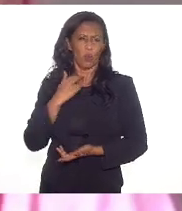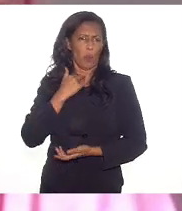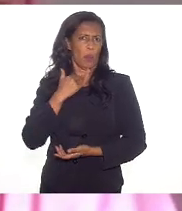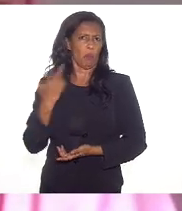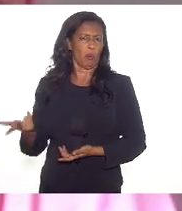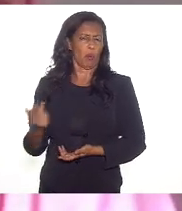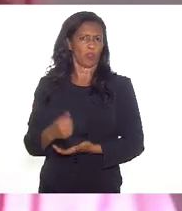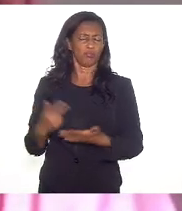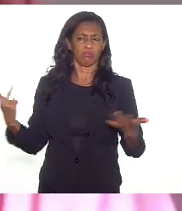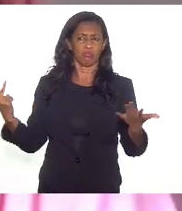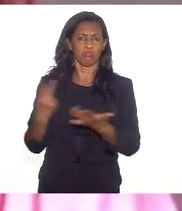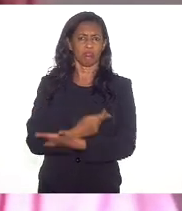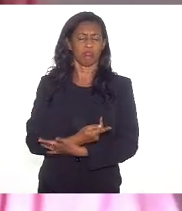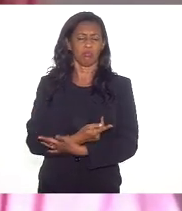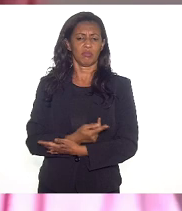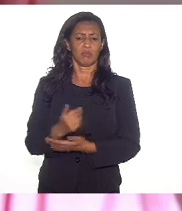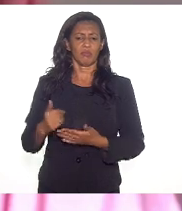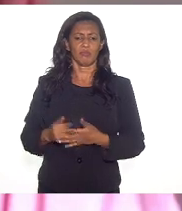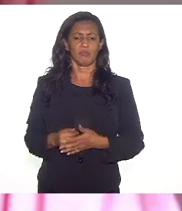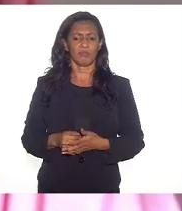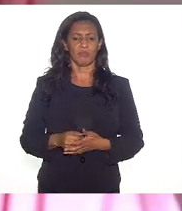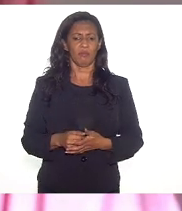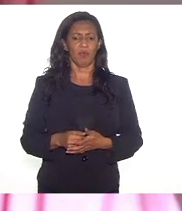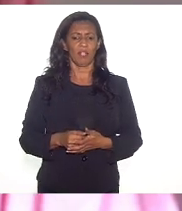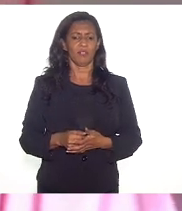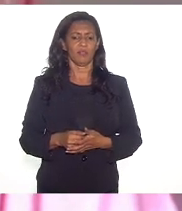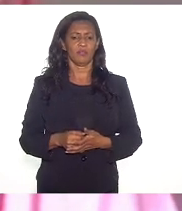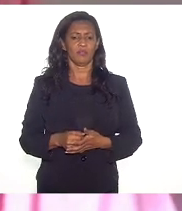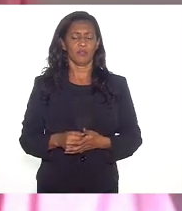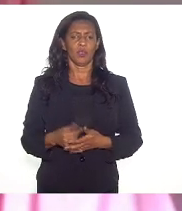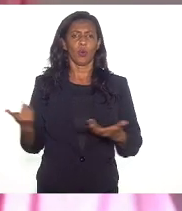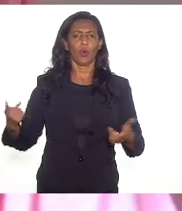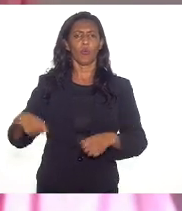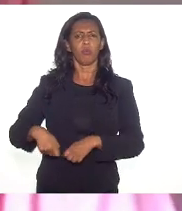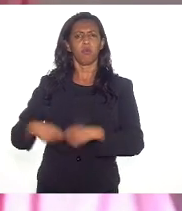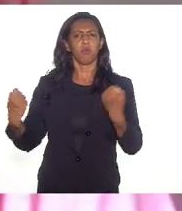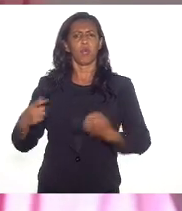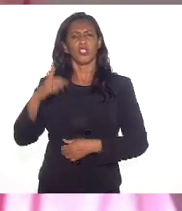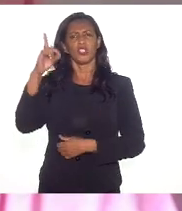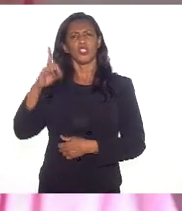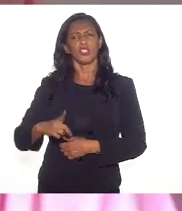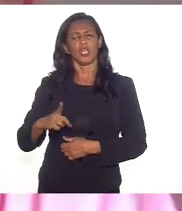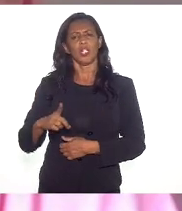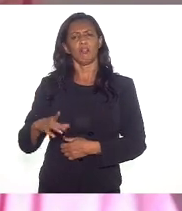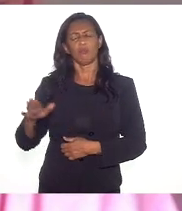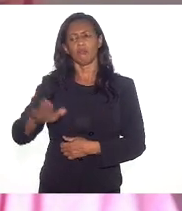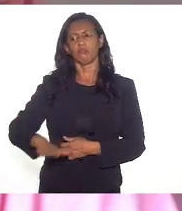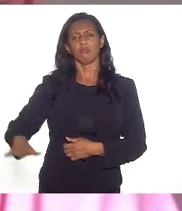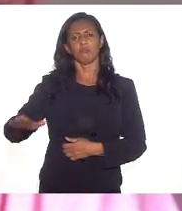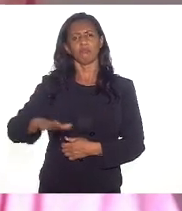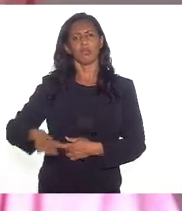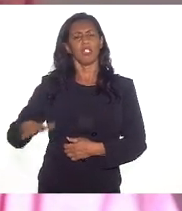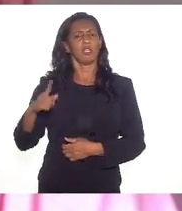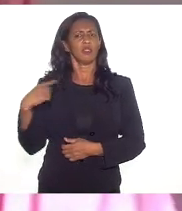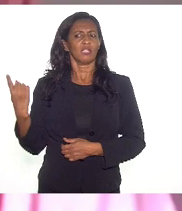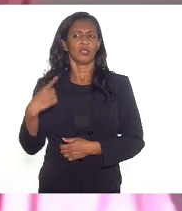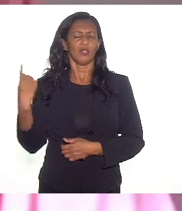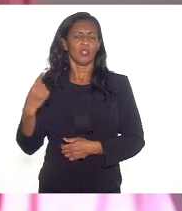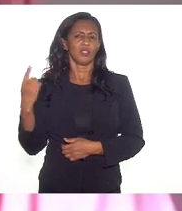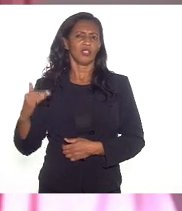muito recorrentemente o quanto é rompida, né, o direito à infância, muitas vezes, das nossas